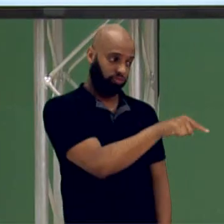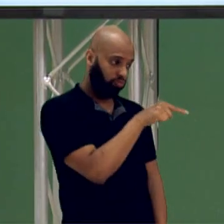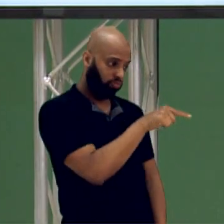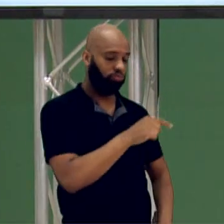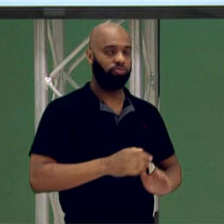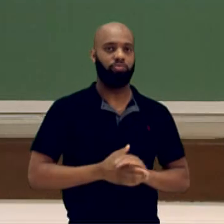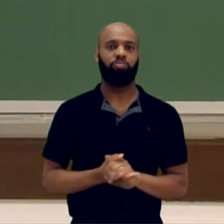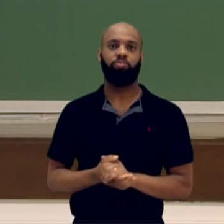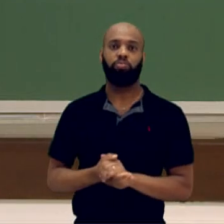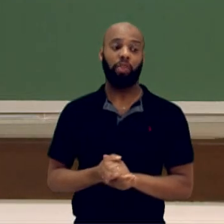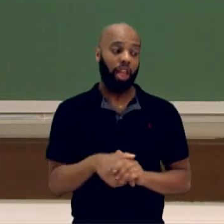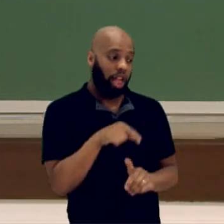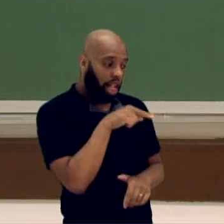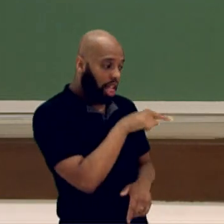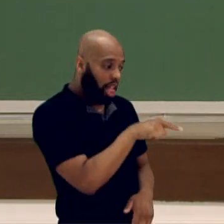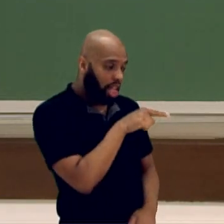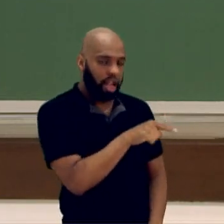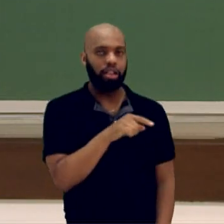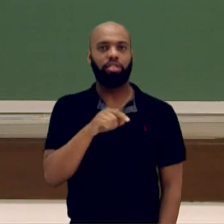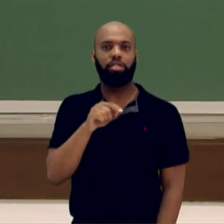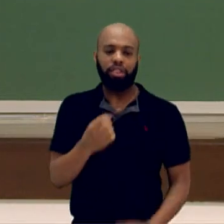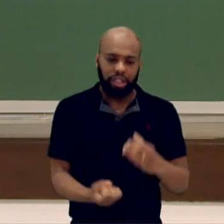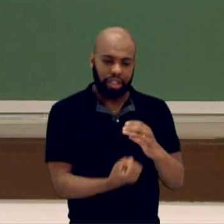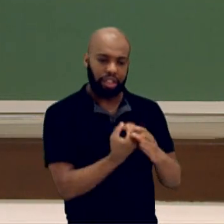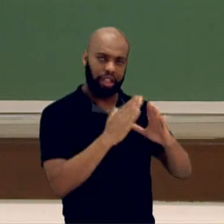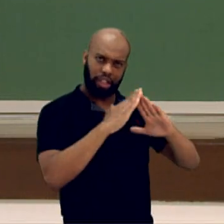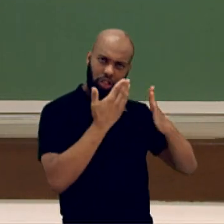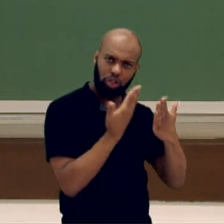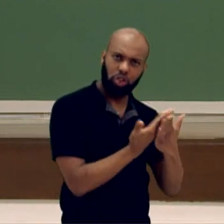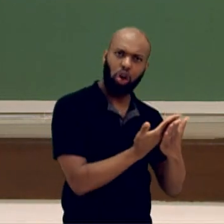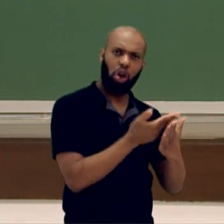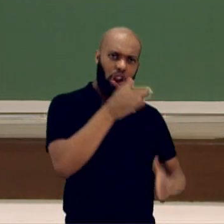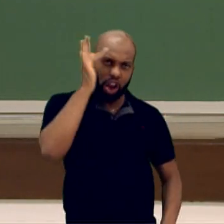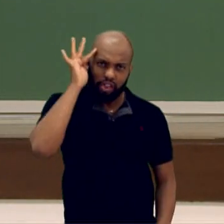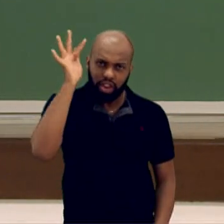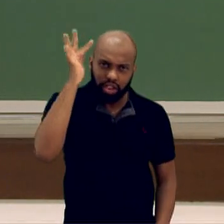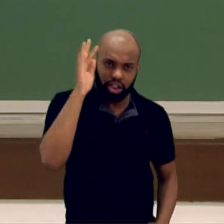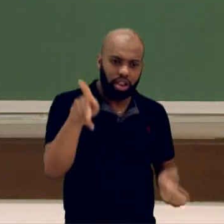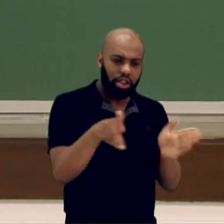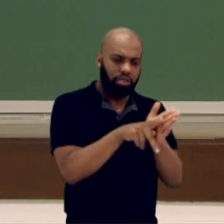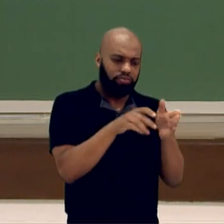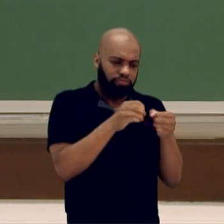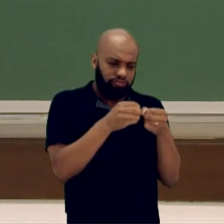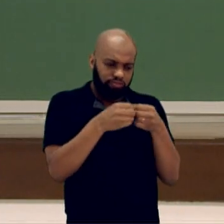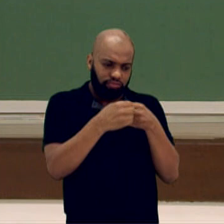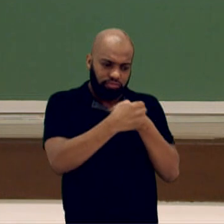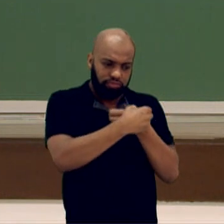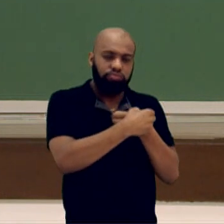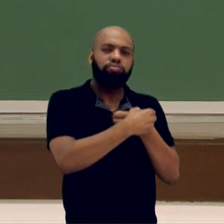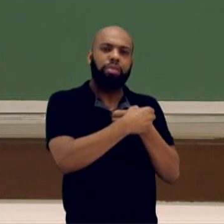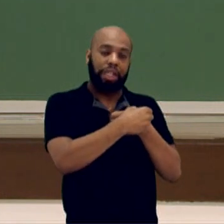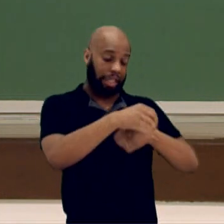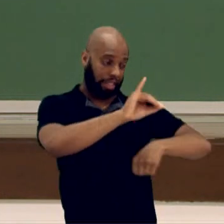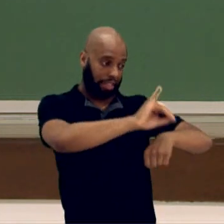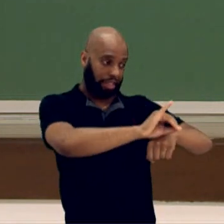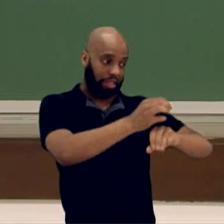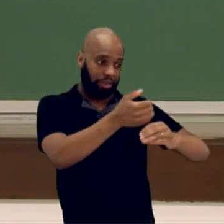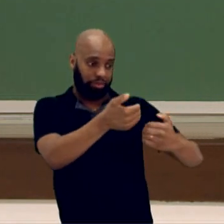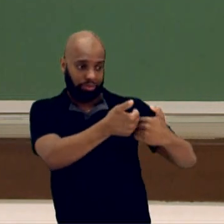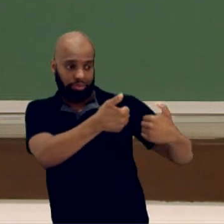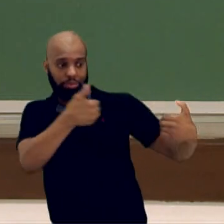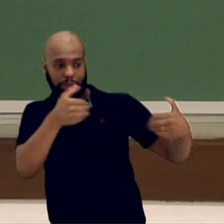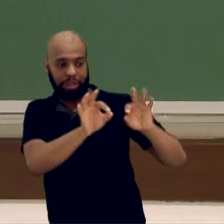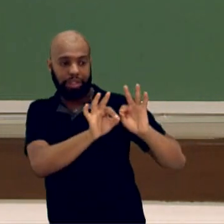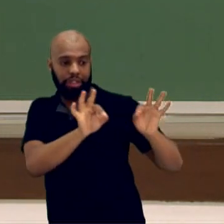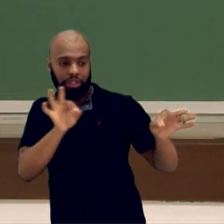tá? Epicuro cria sua escola filosófica na periferia de Atenas, longe, né, da multidão,